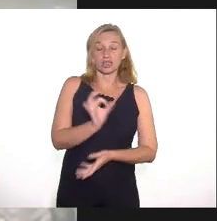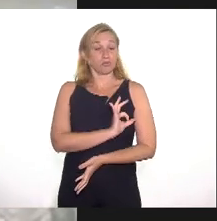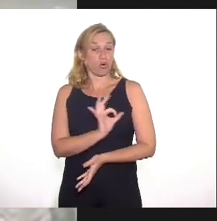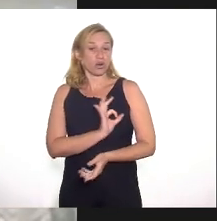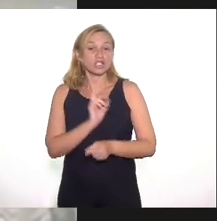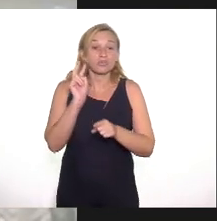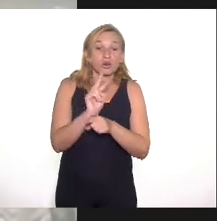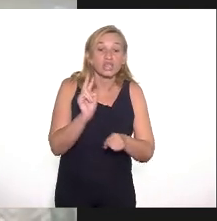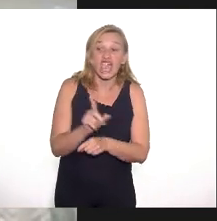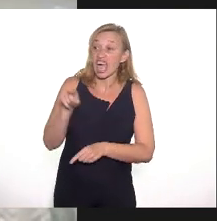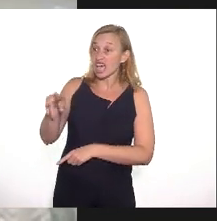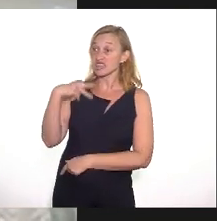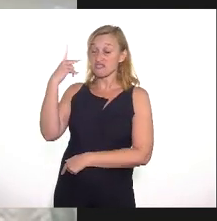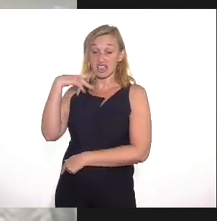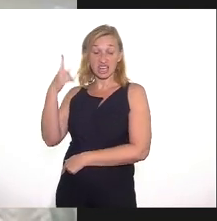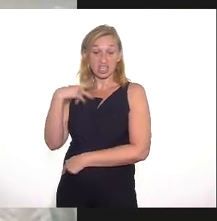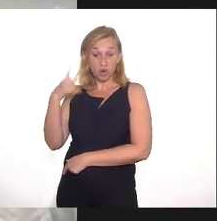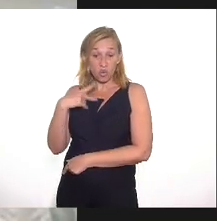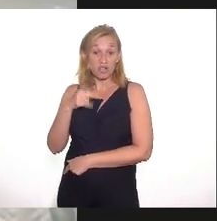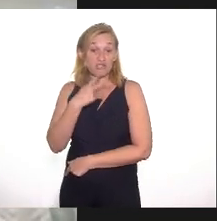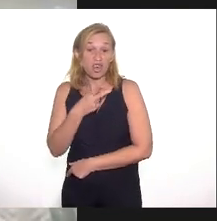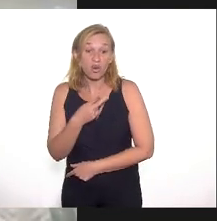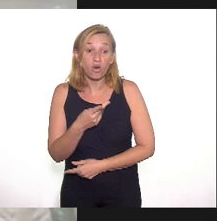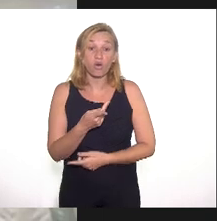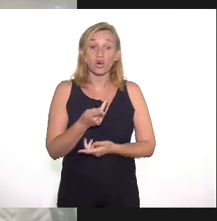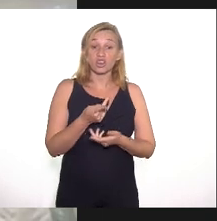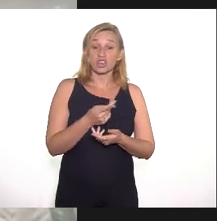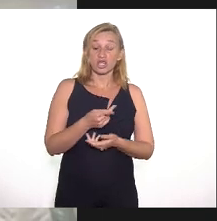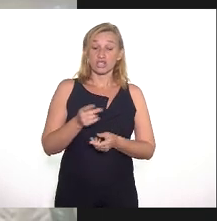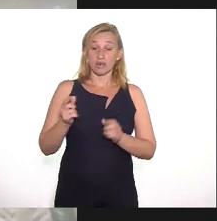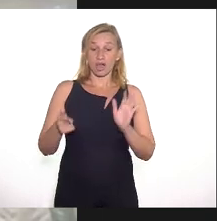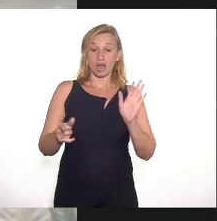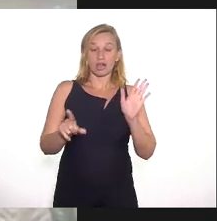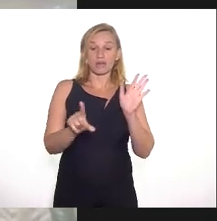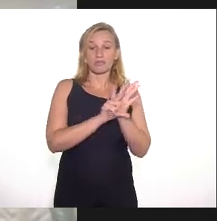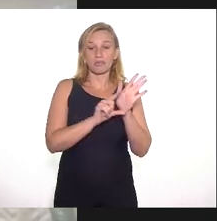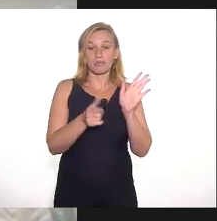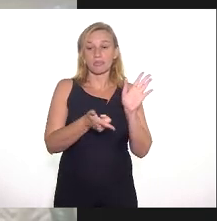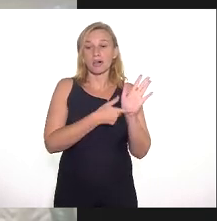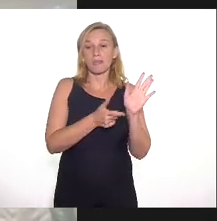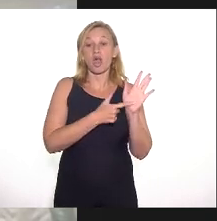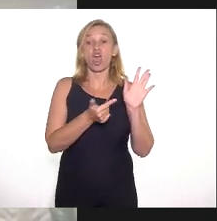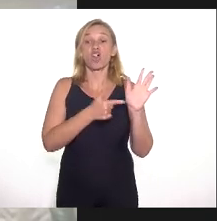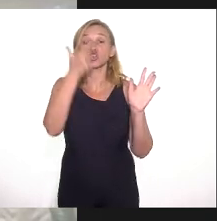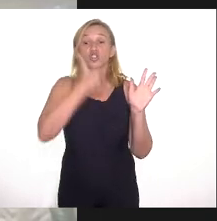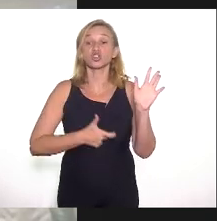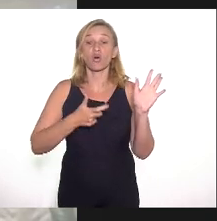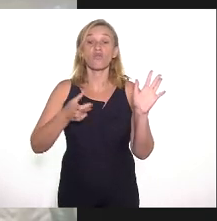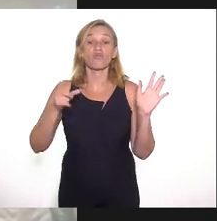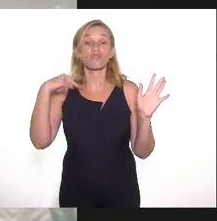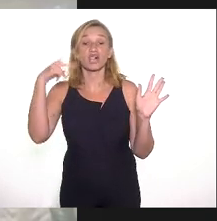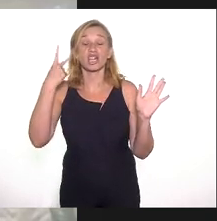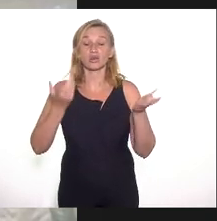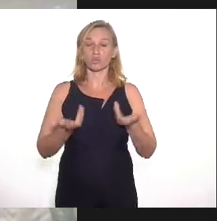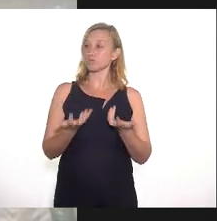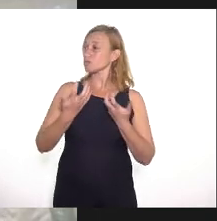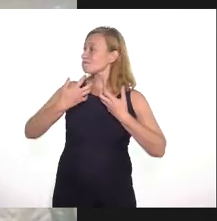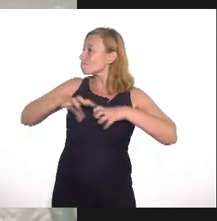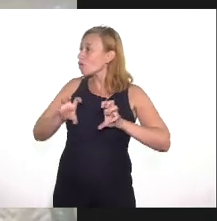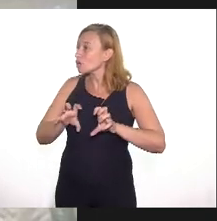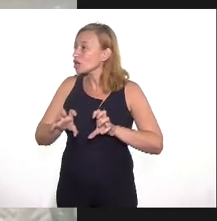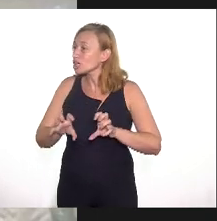Essa vereadora deu uma carteirada de vereadora e não quis se sujeitar à competente e